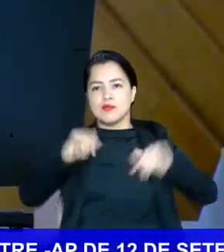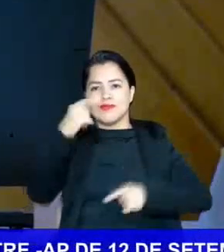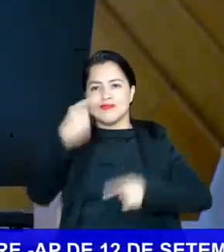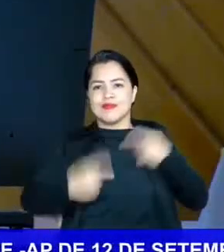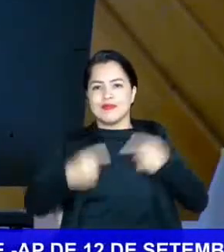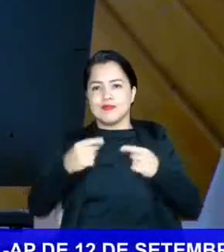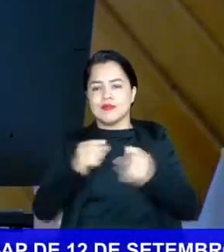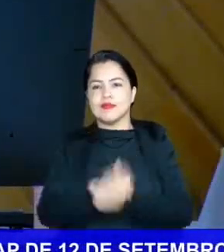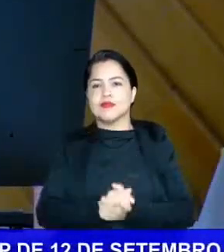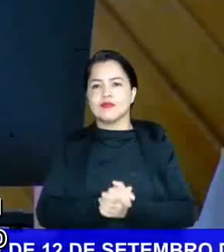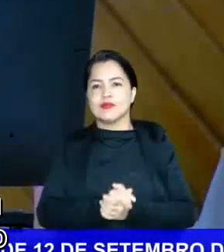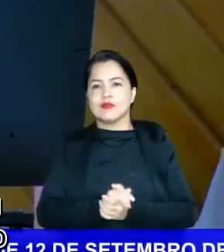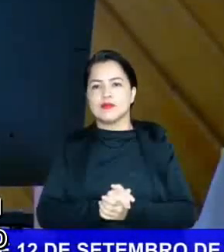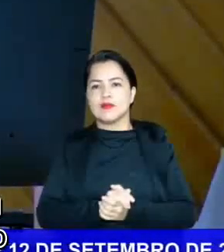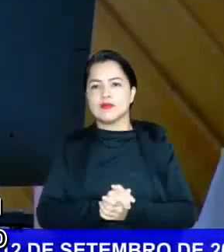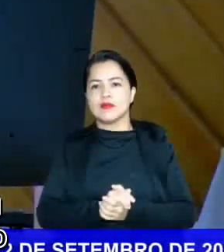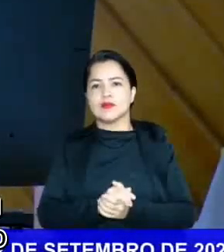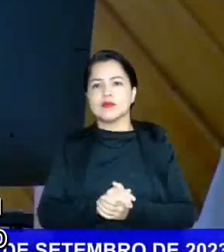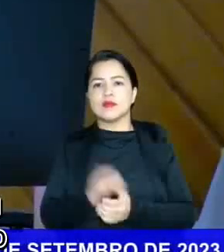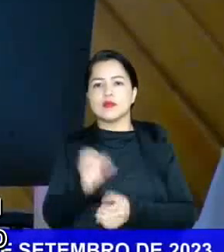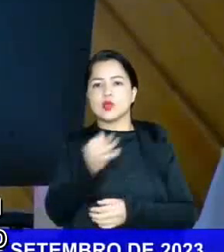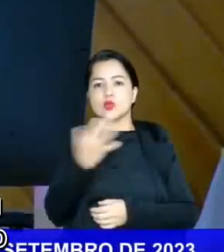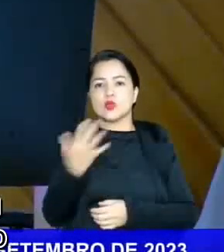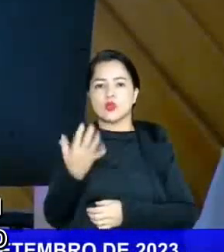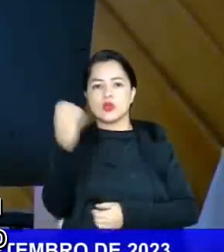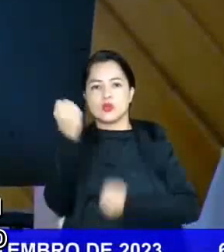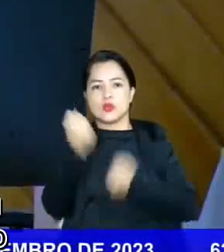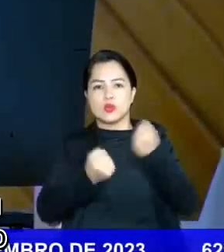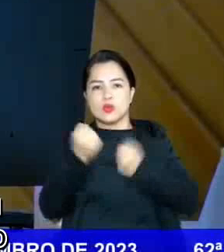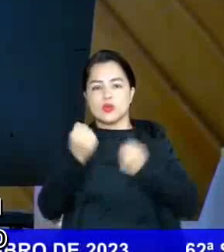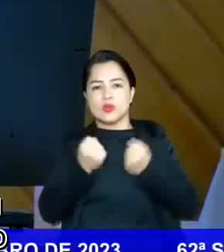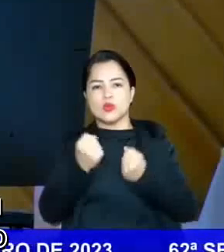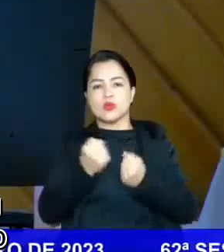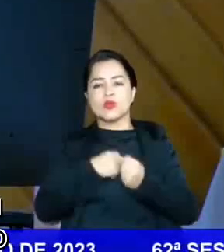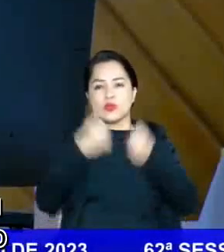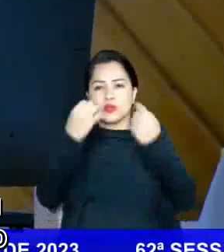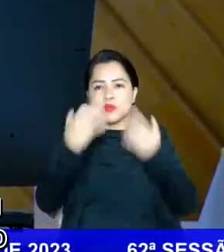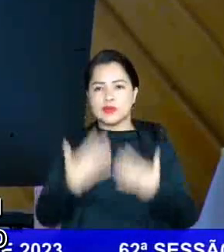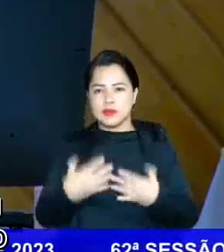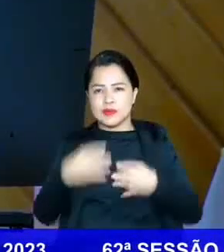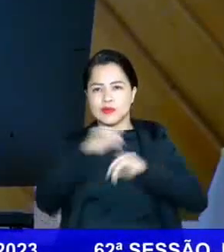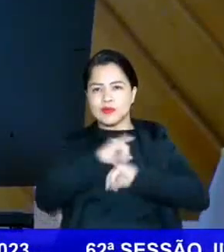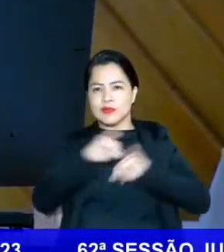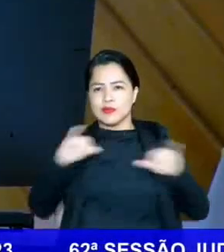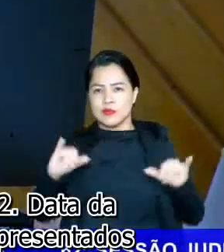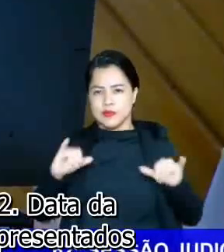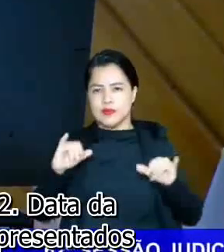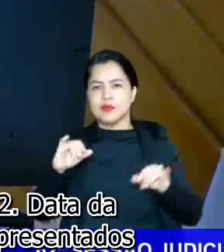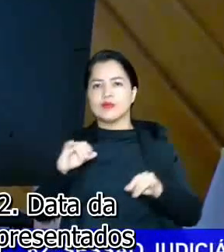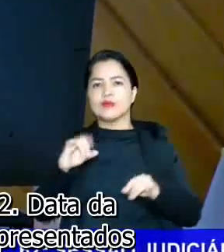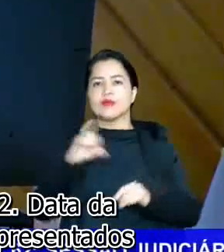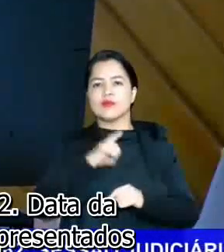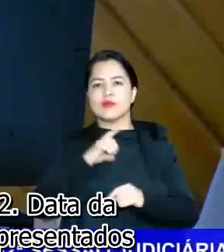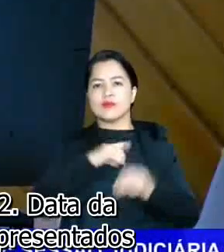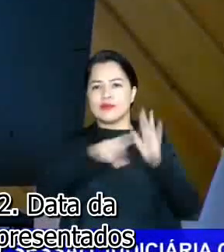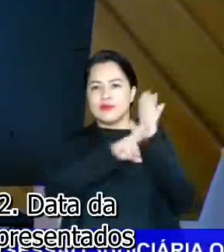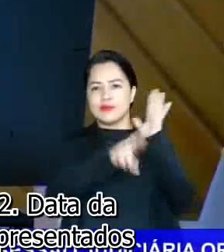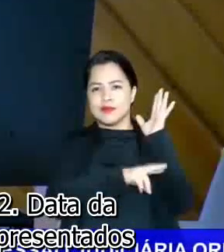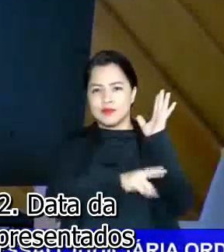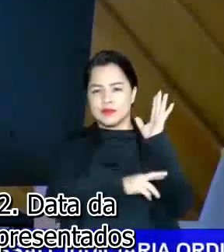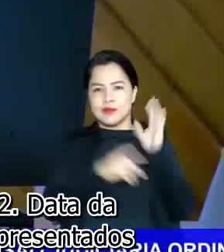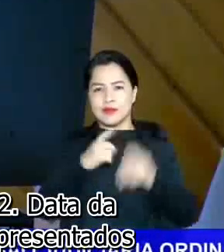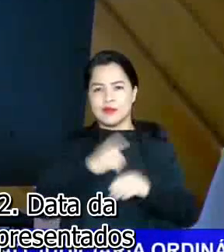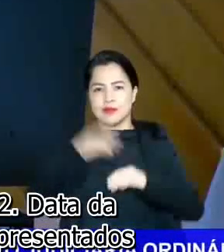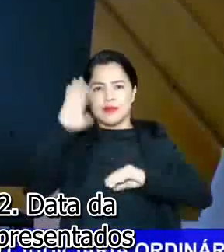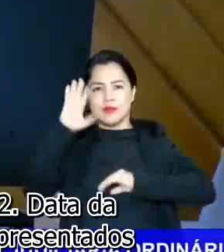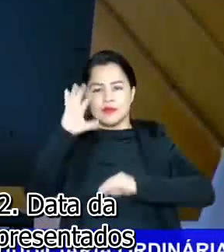individualizada. Quanto aos veículos cedidos, argumentou que os respectivos termos de cessão estão em posse da candidata desde 9